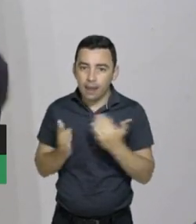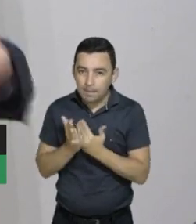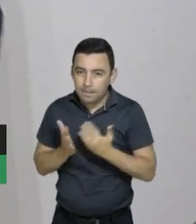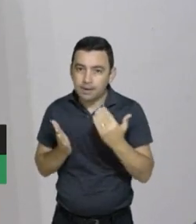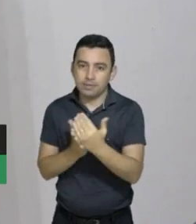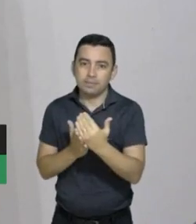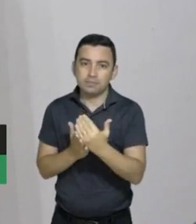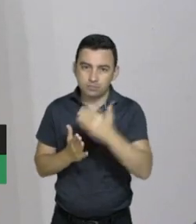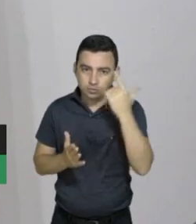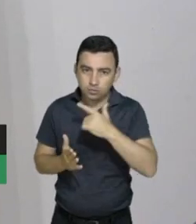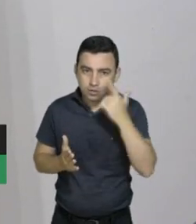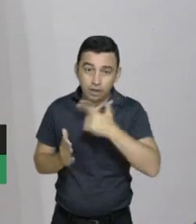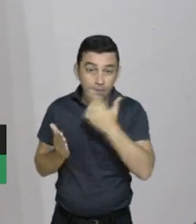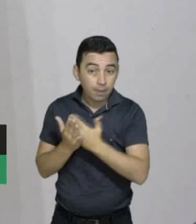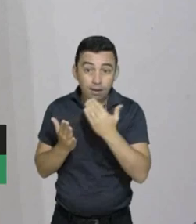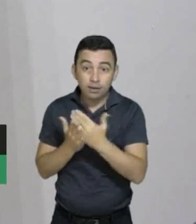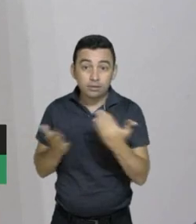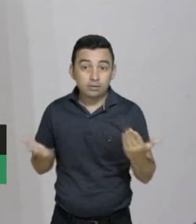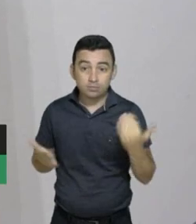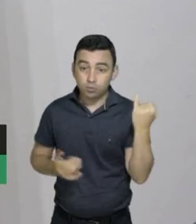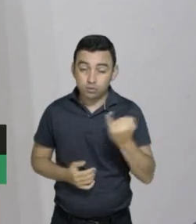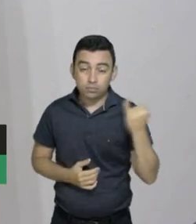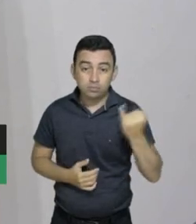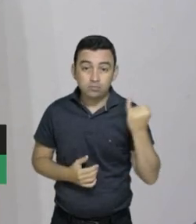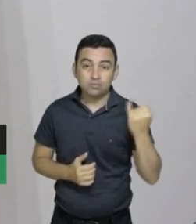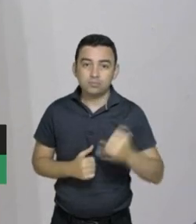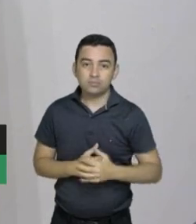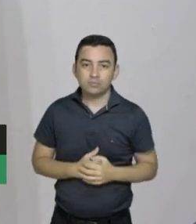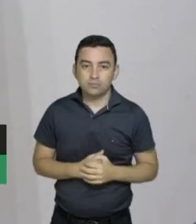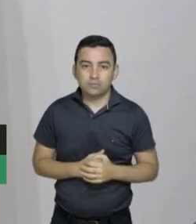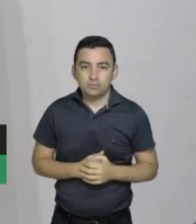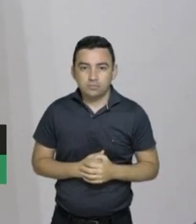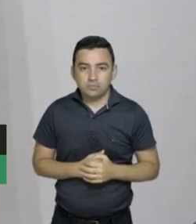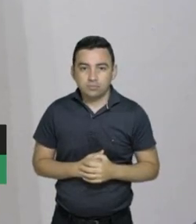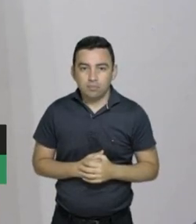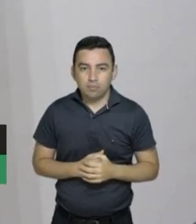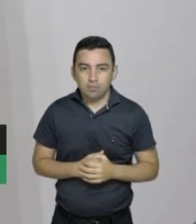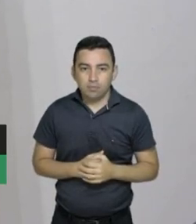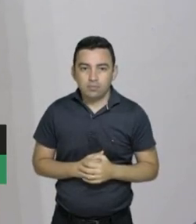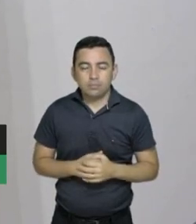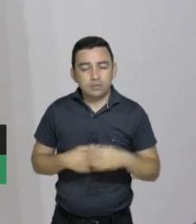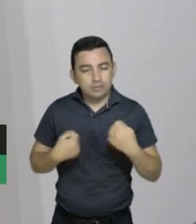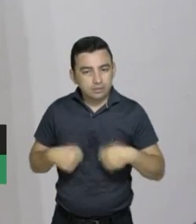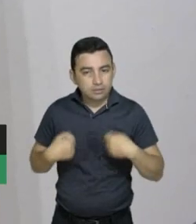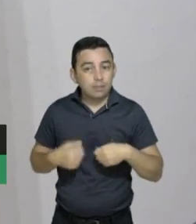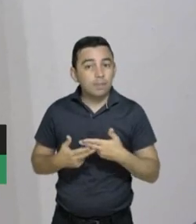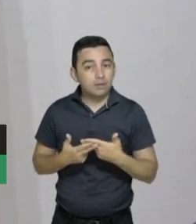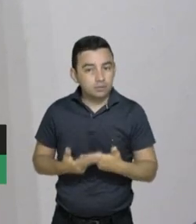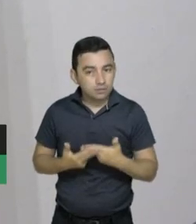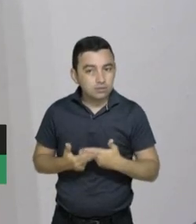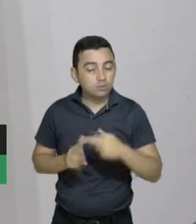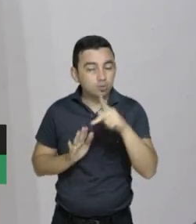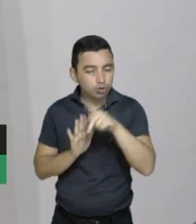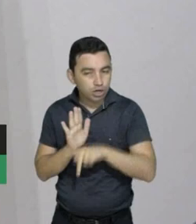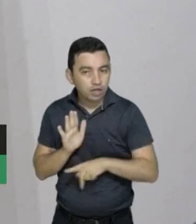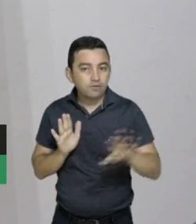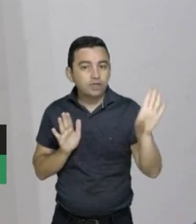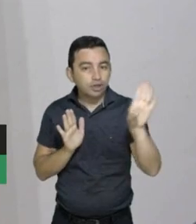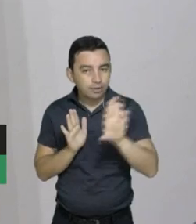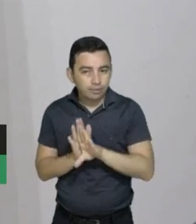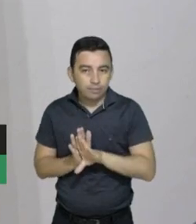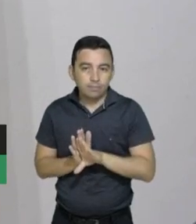mais é importante Então vamos ter paciência com esse projeto ele vai vir para sua casa